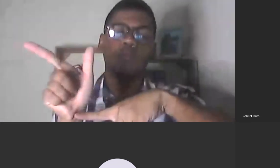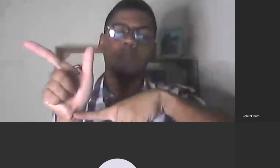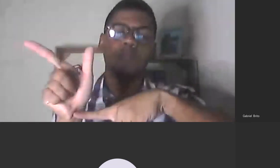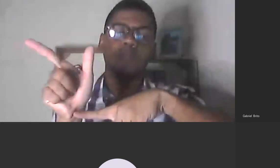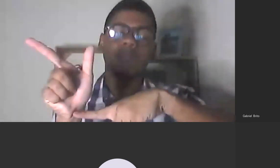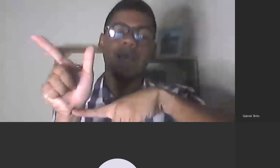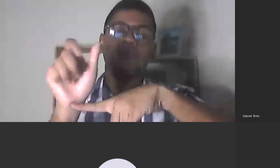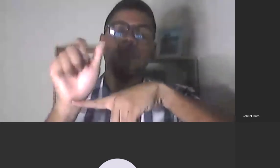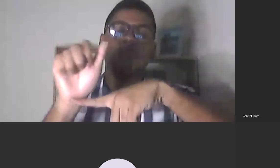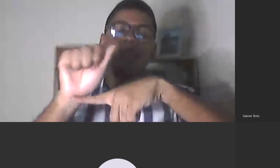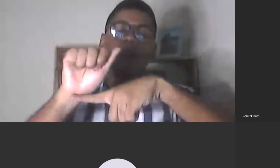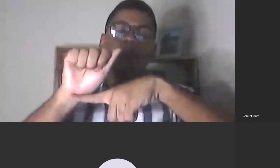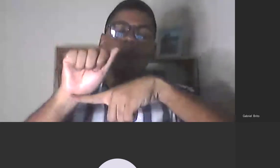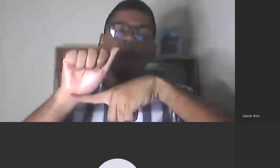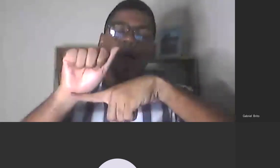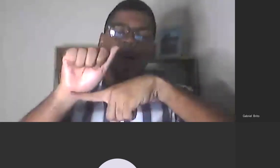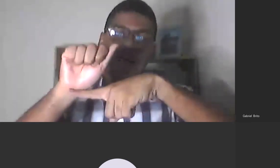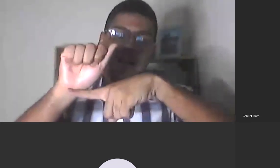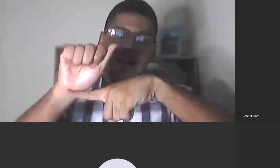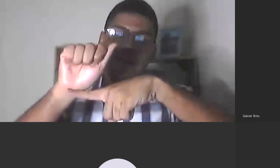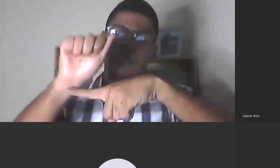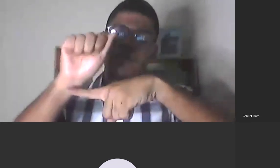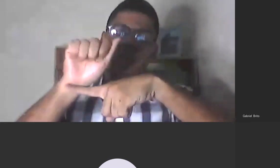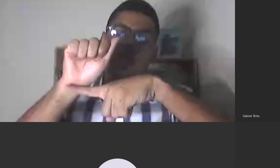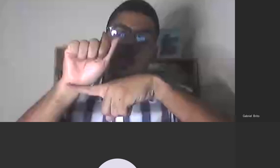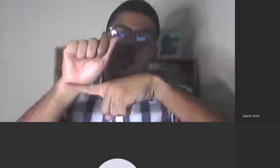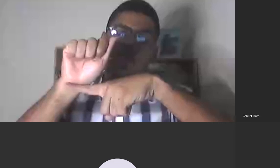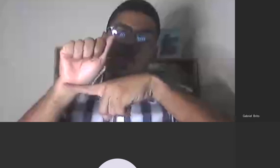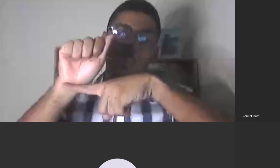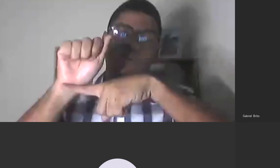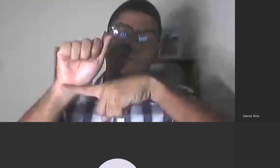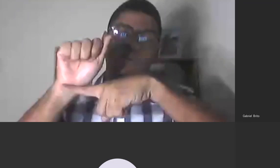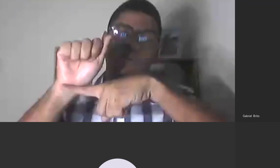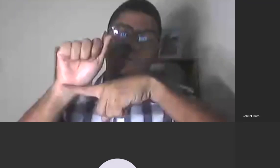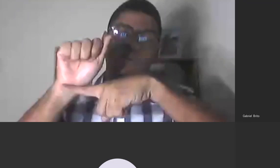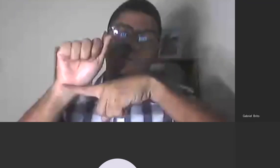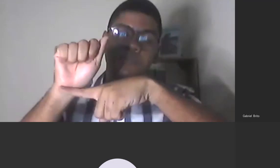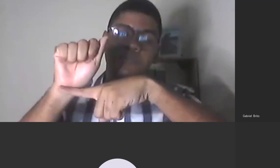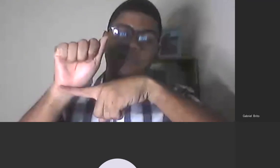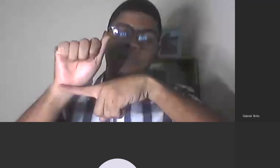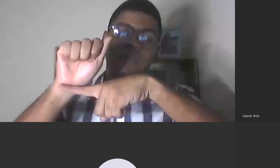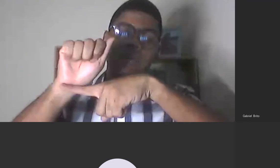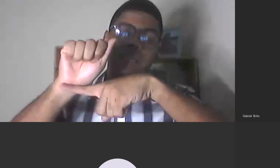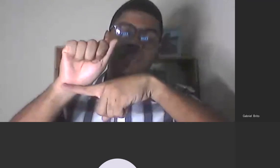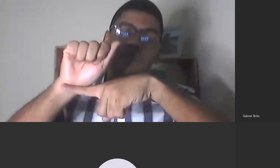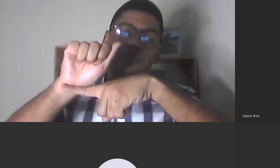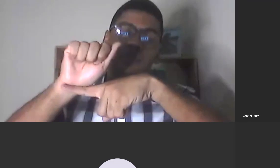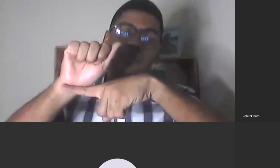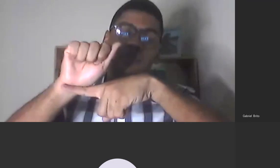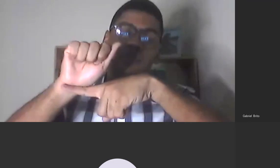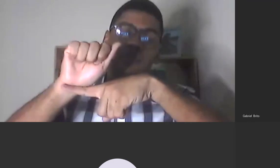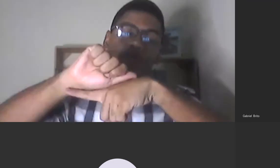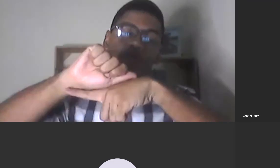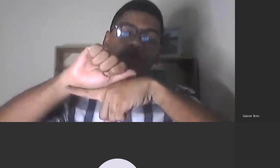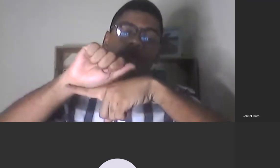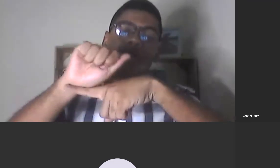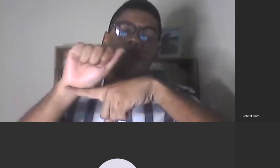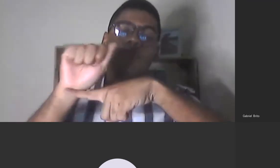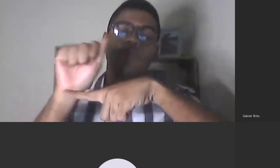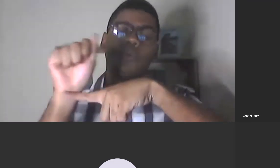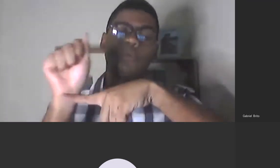para o outro. Tá? Então, A, tocando o indicador da outra mão, agito a mão de um